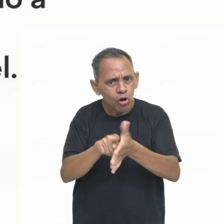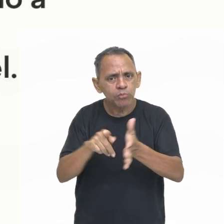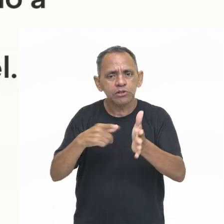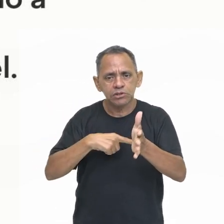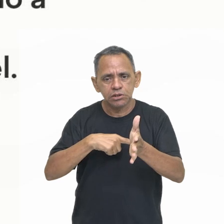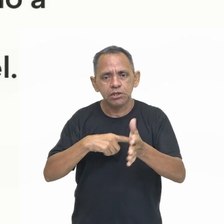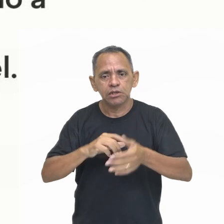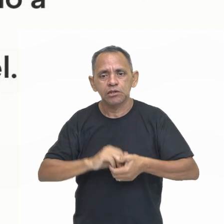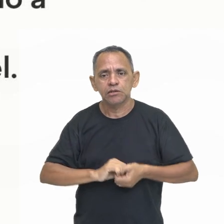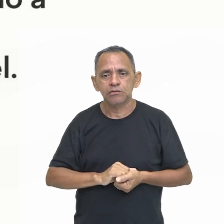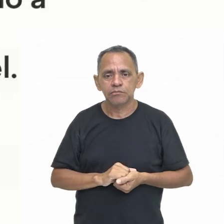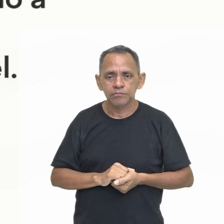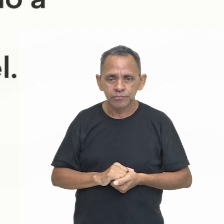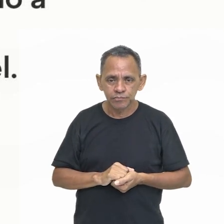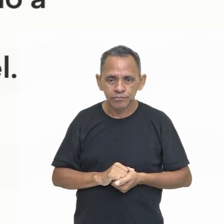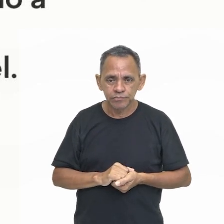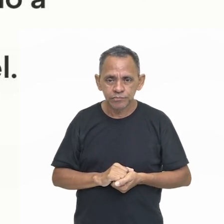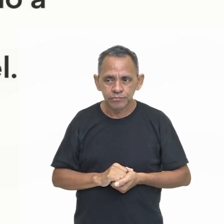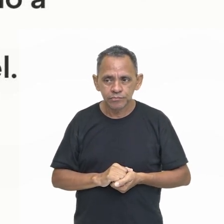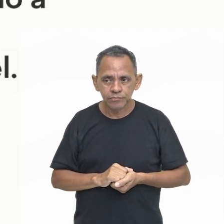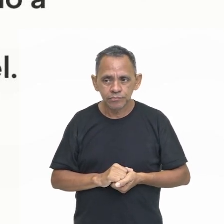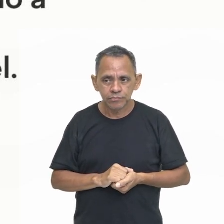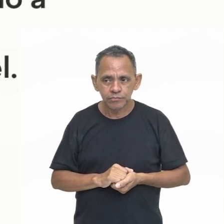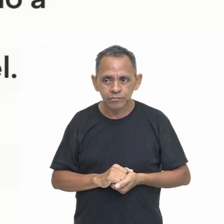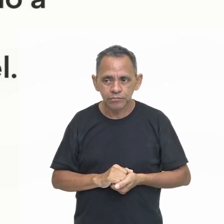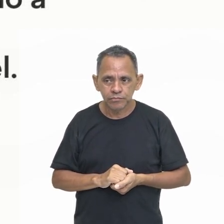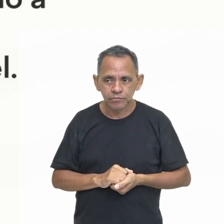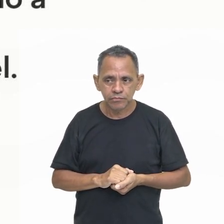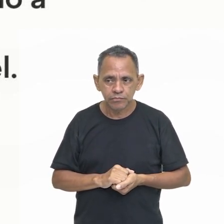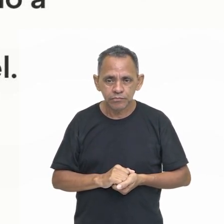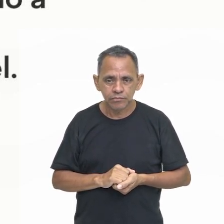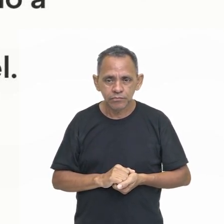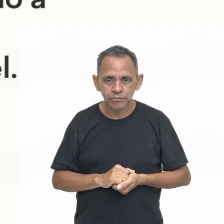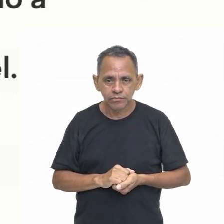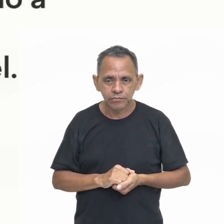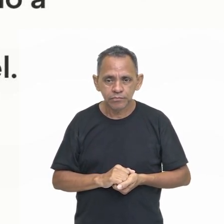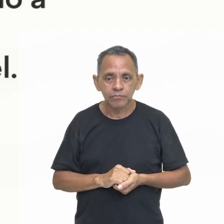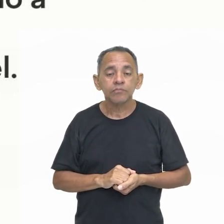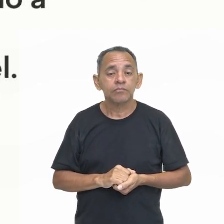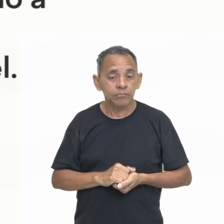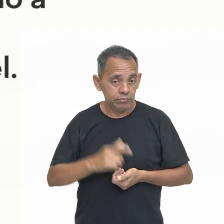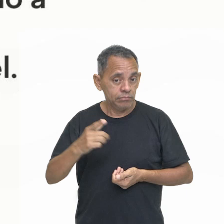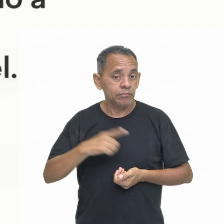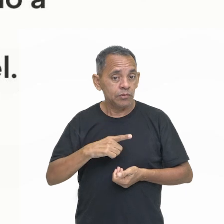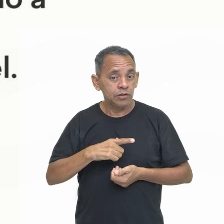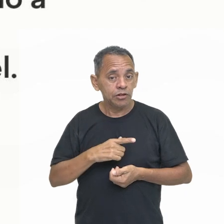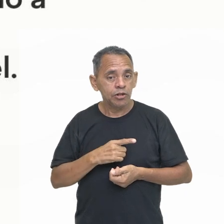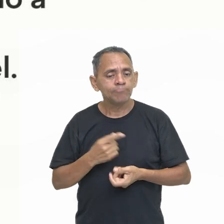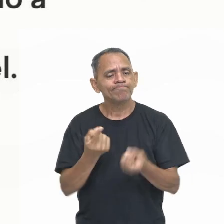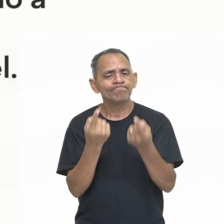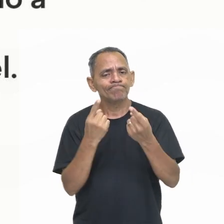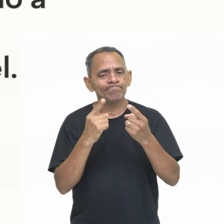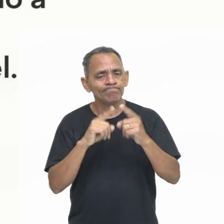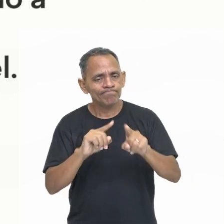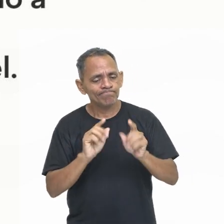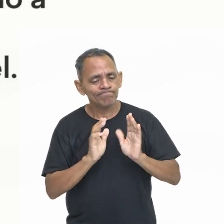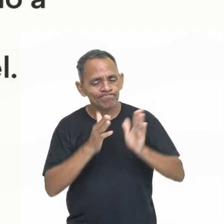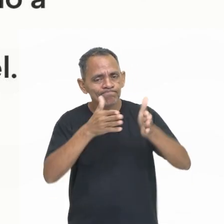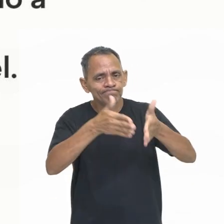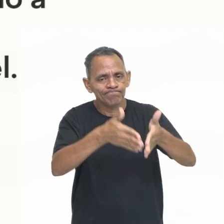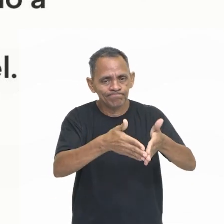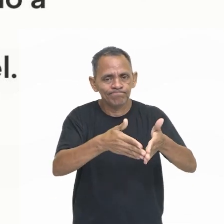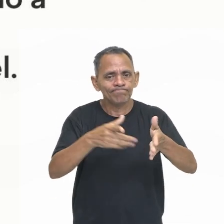características únicas, tá? Enfrenta desafios específicos, como